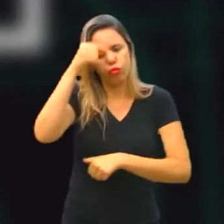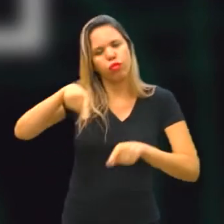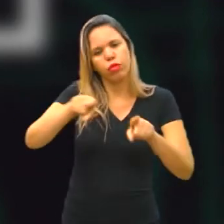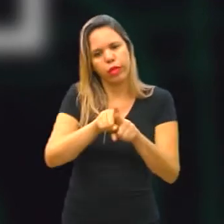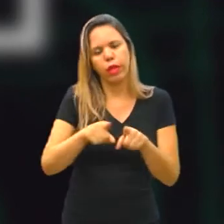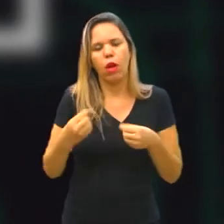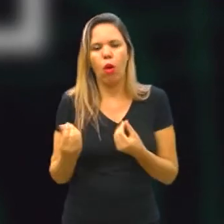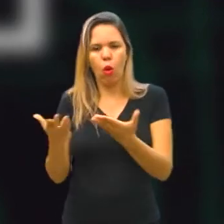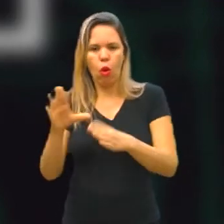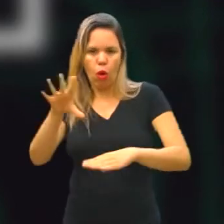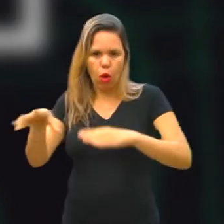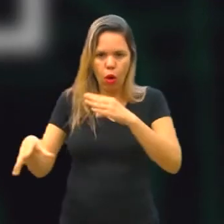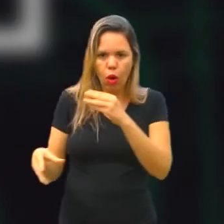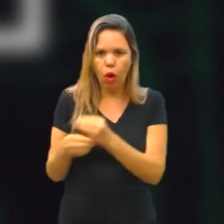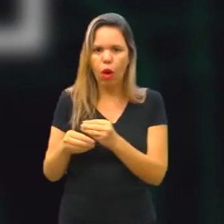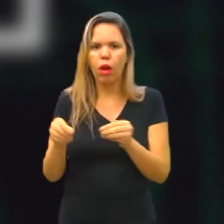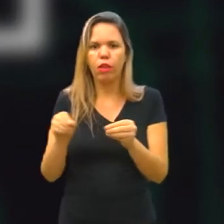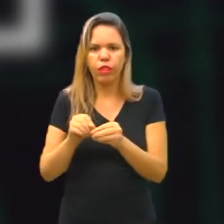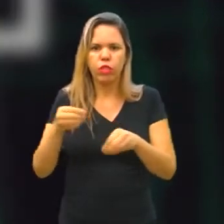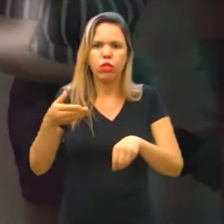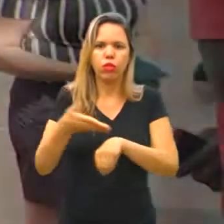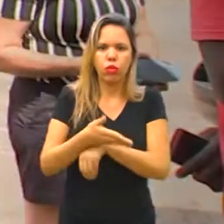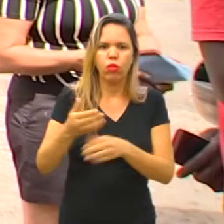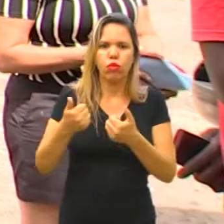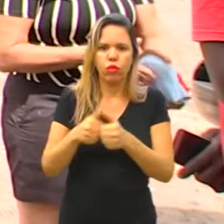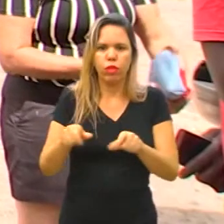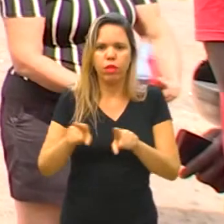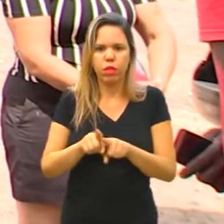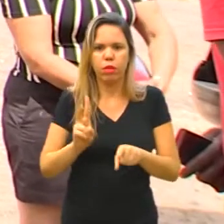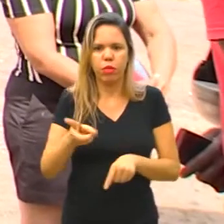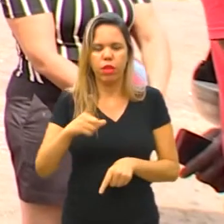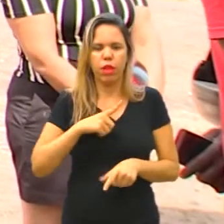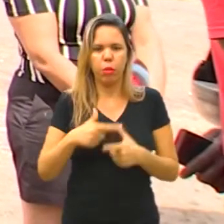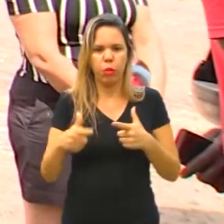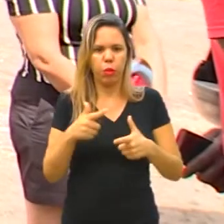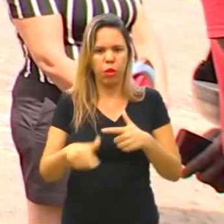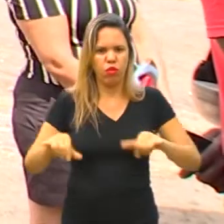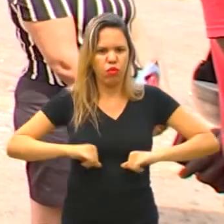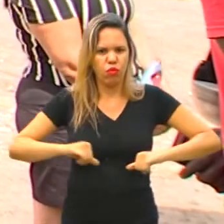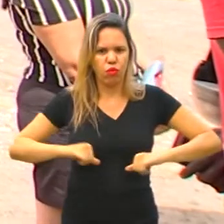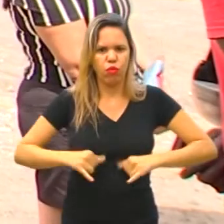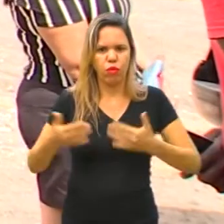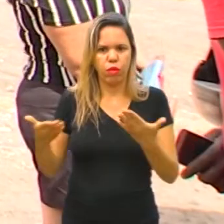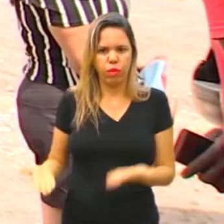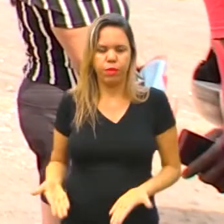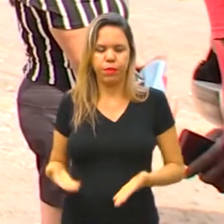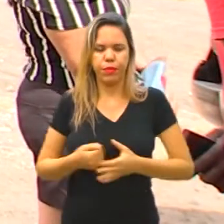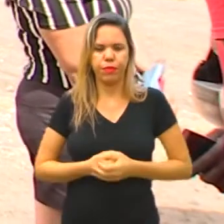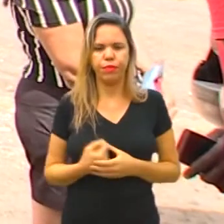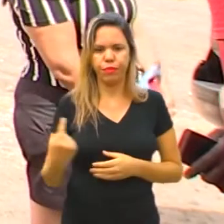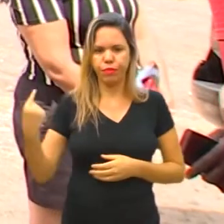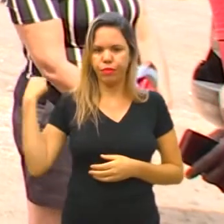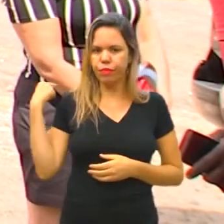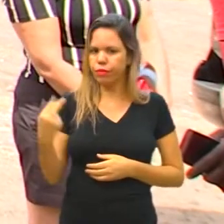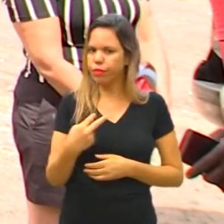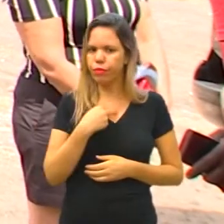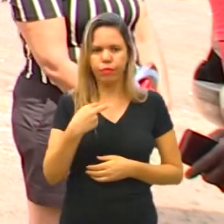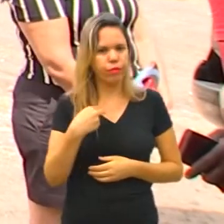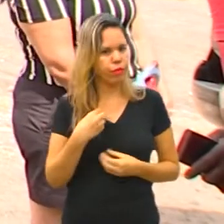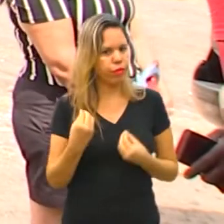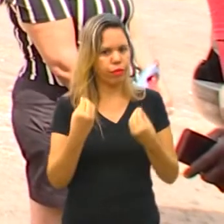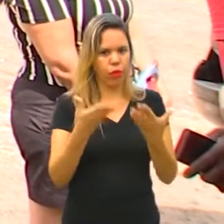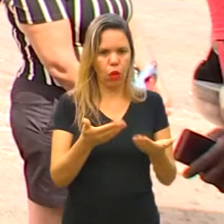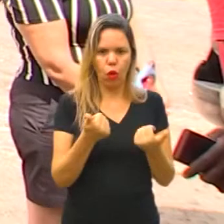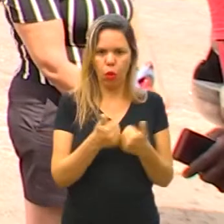a outra que viabilize a implantação. O pessoal aqui, eles sempre tem essa questão do sofrimento deles aqui. Que antigamente